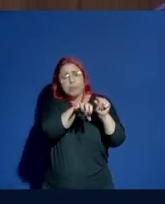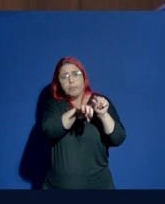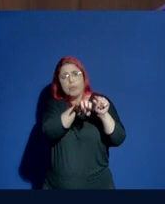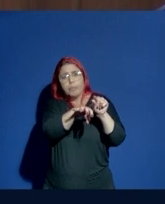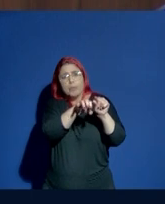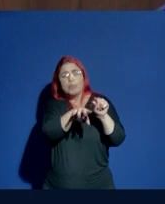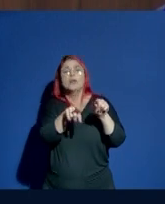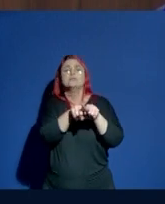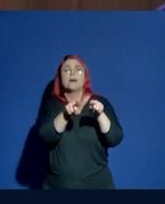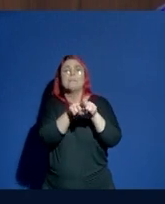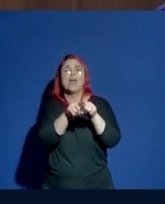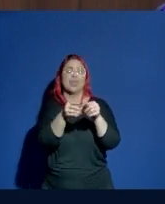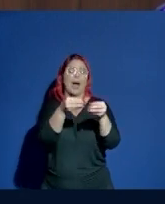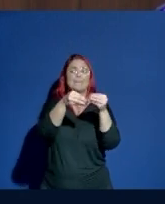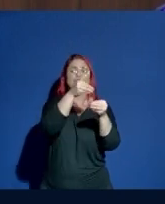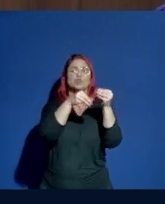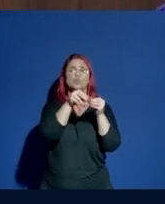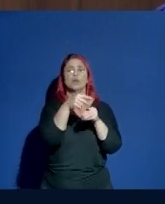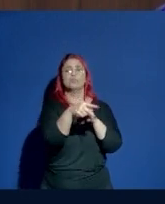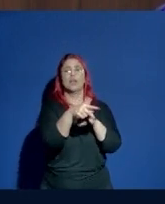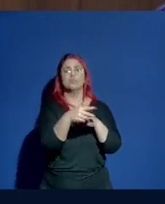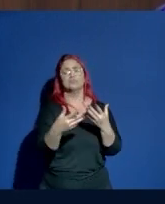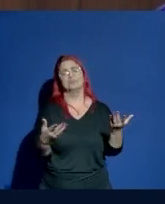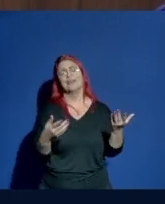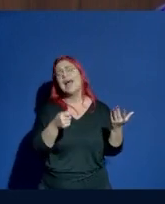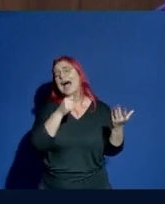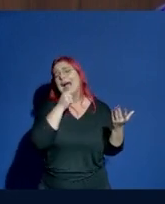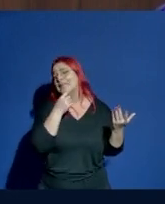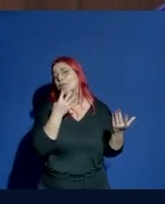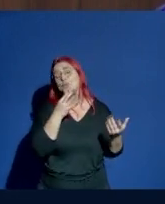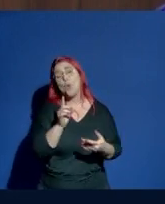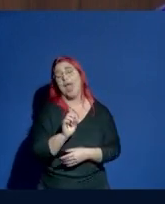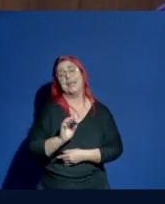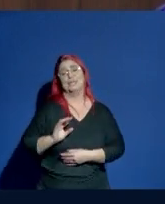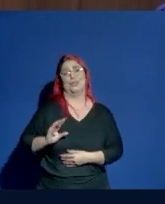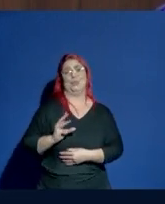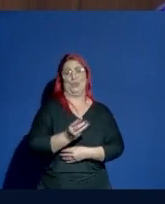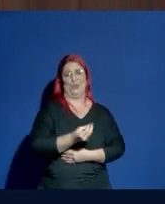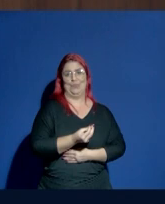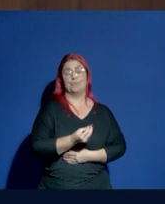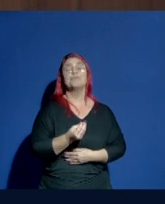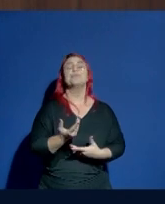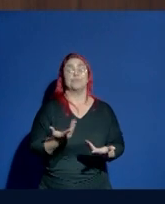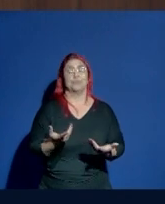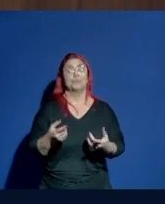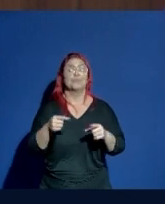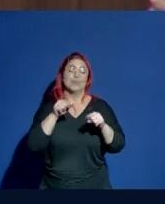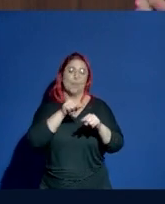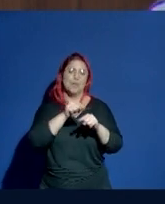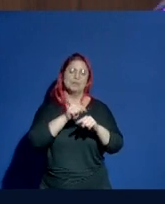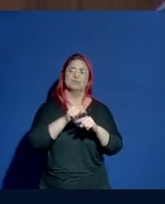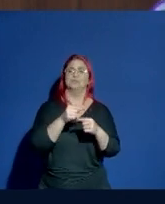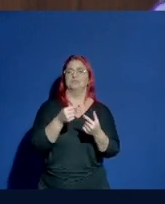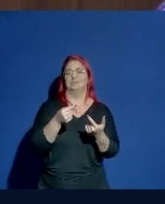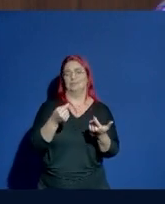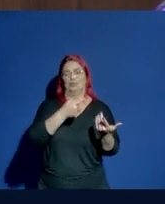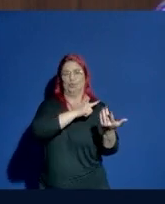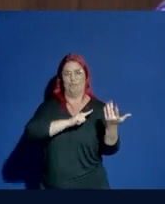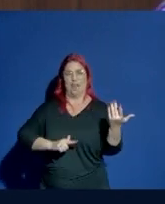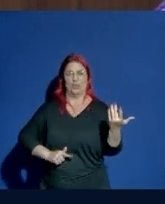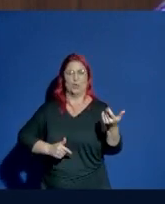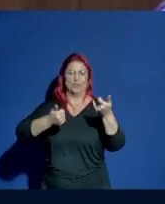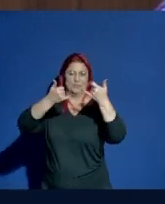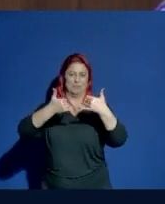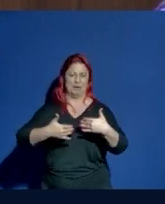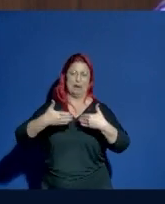interações químicas, a gente conhece ainda muito pouco. E esse salto de produtividade, não é? Como disseram aqui os governadores, vamos